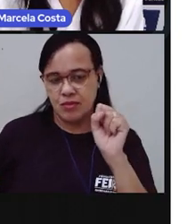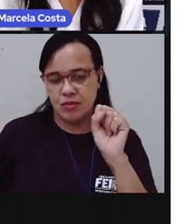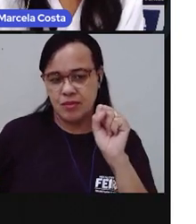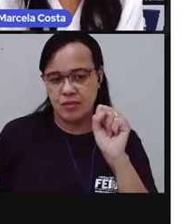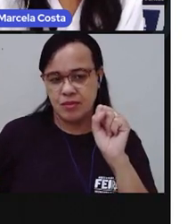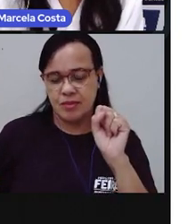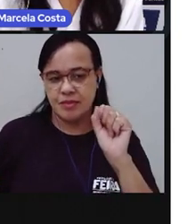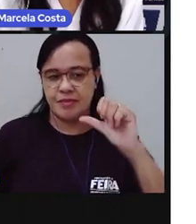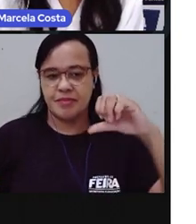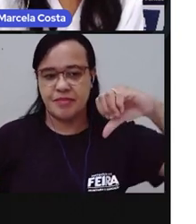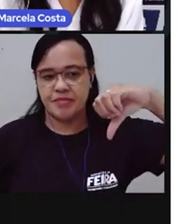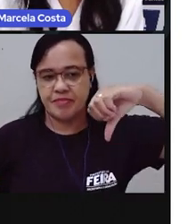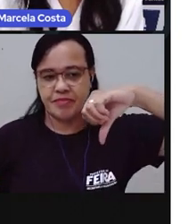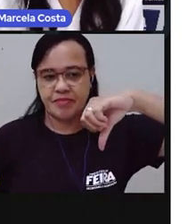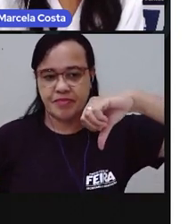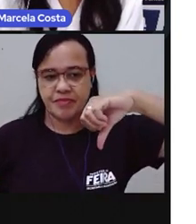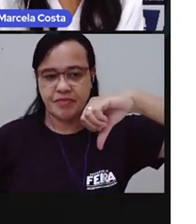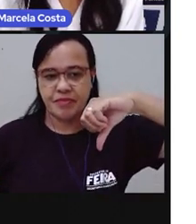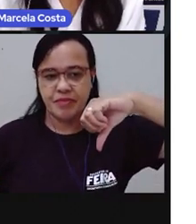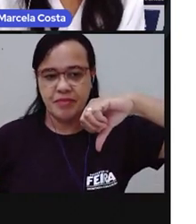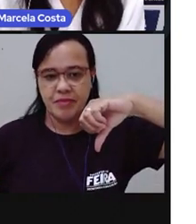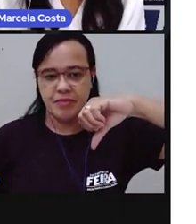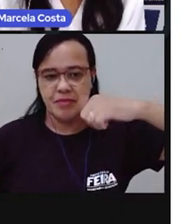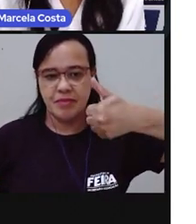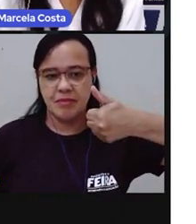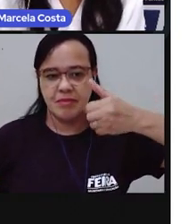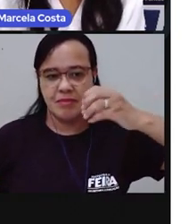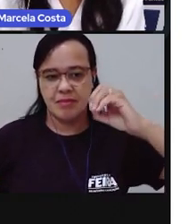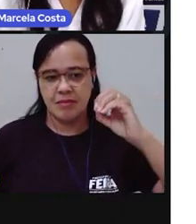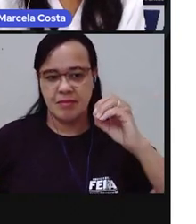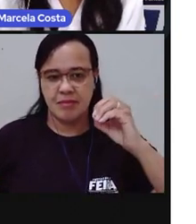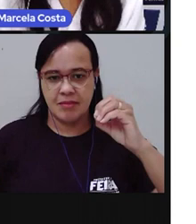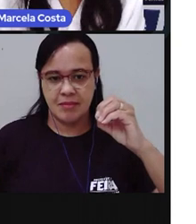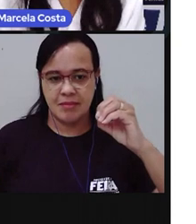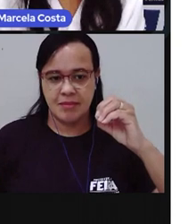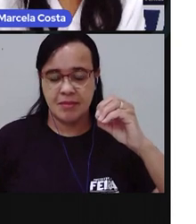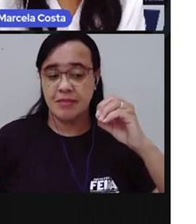oito nove dez